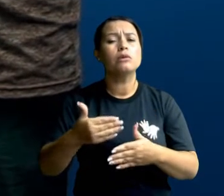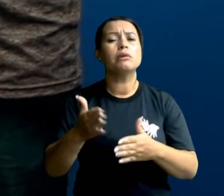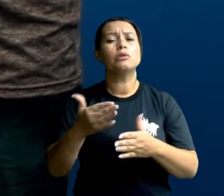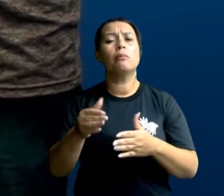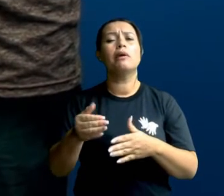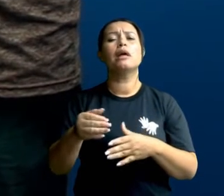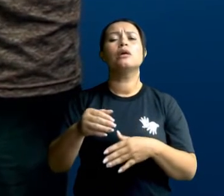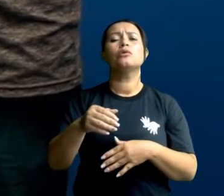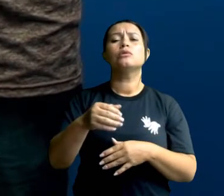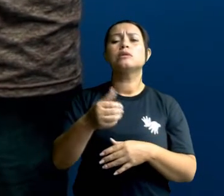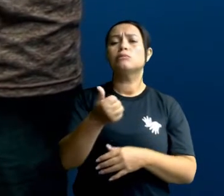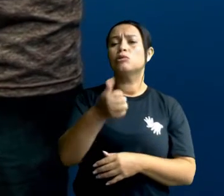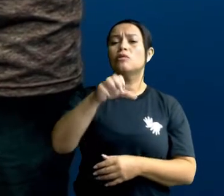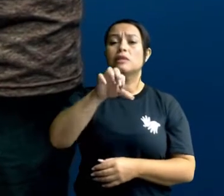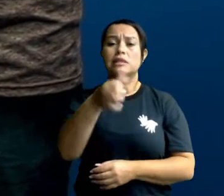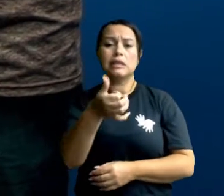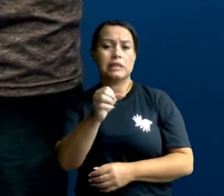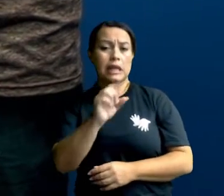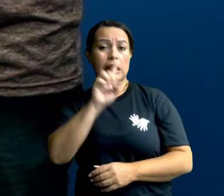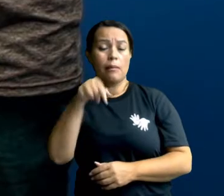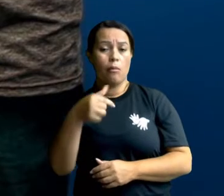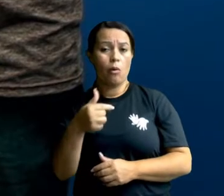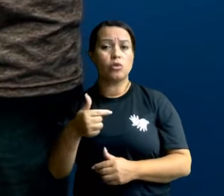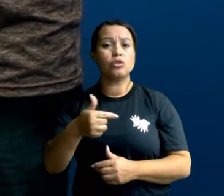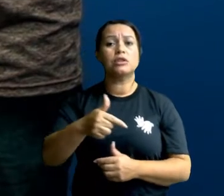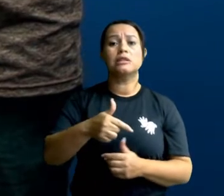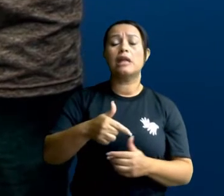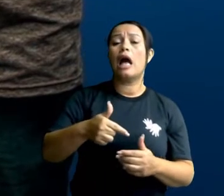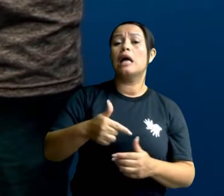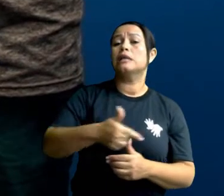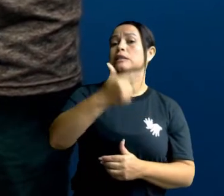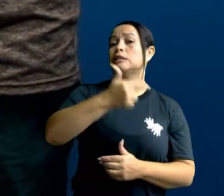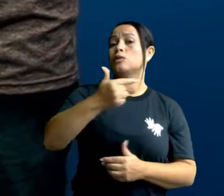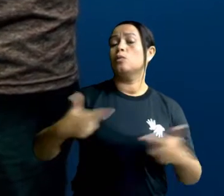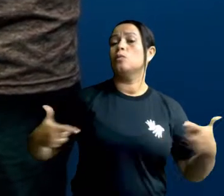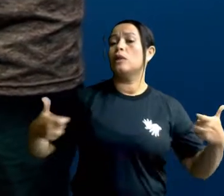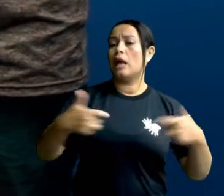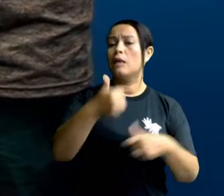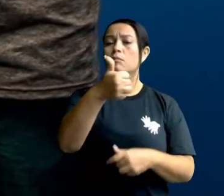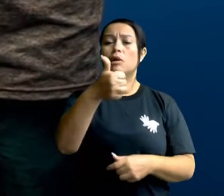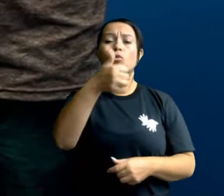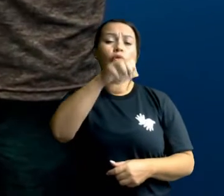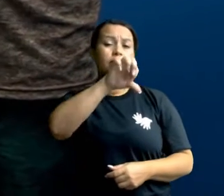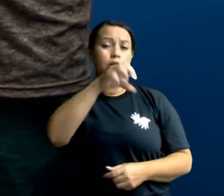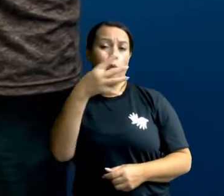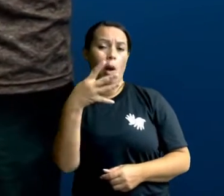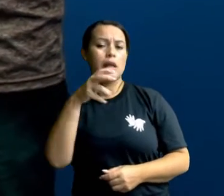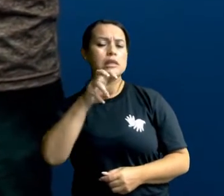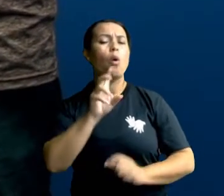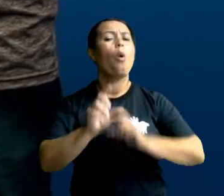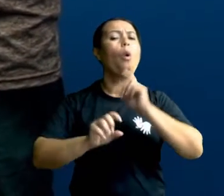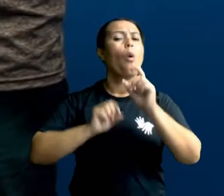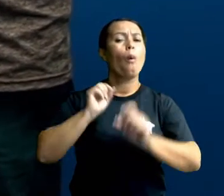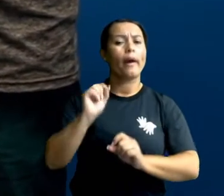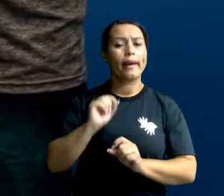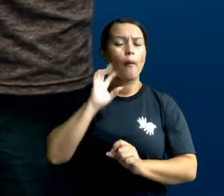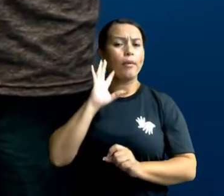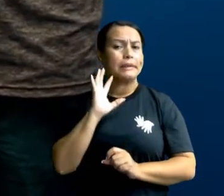de 1960, ali depois da Segunda Guerra, né, que terminou lá em 1945,